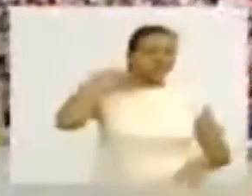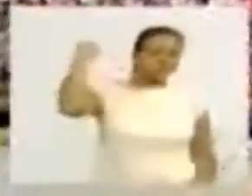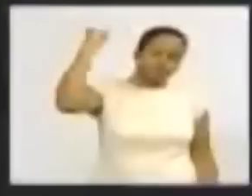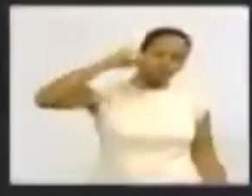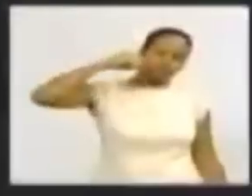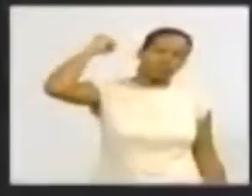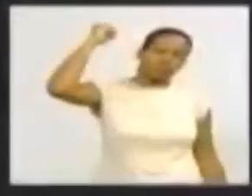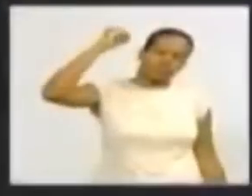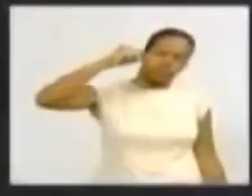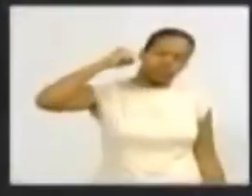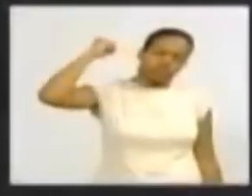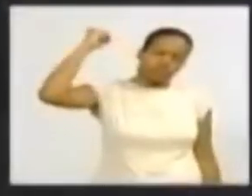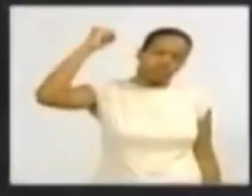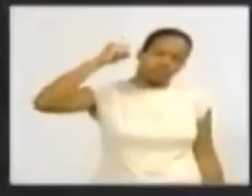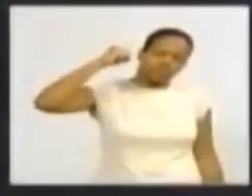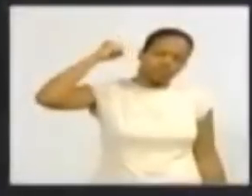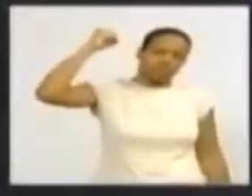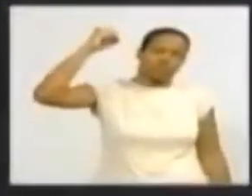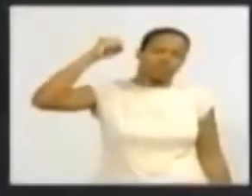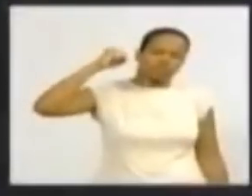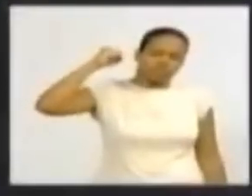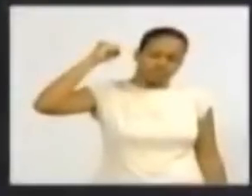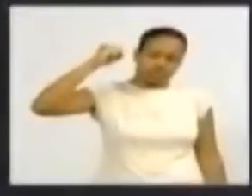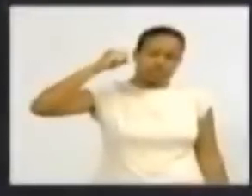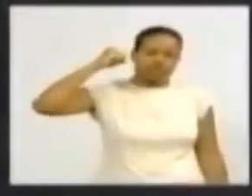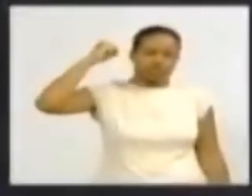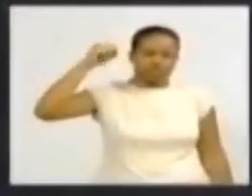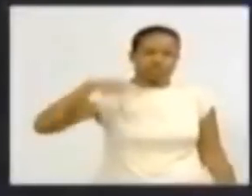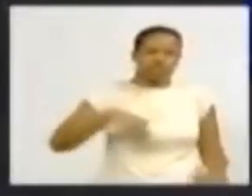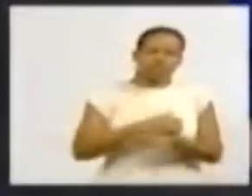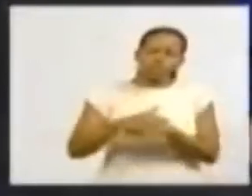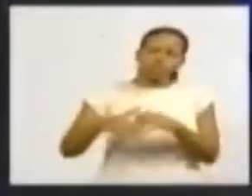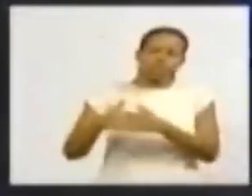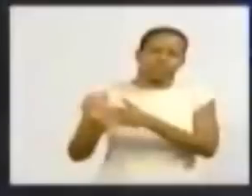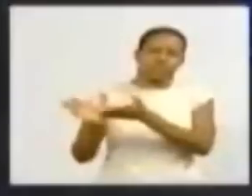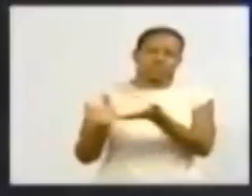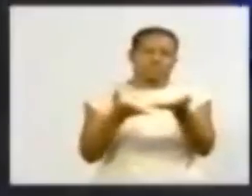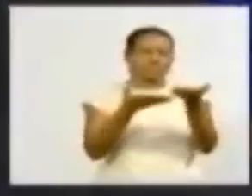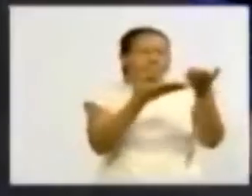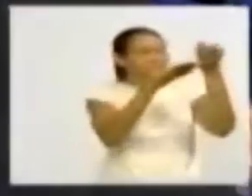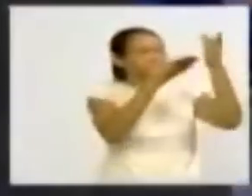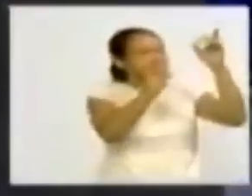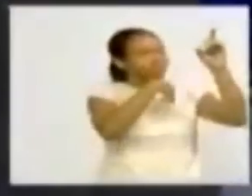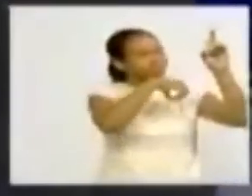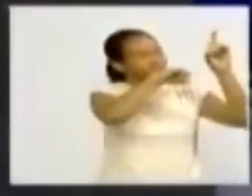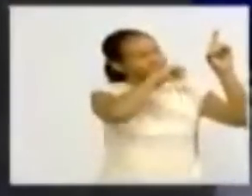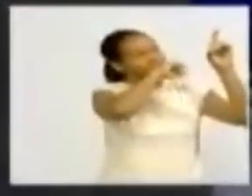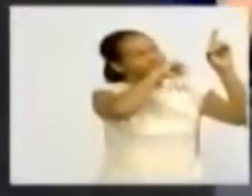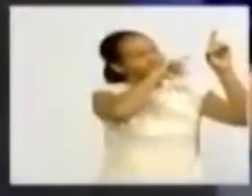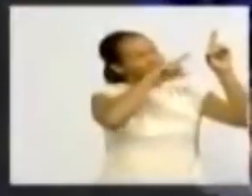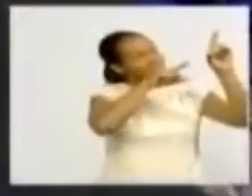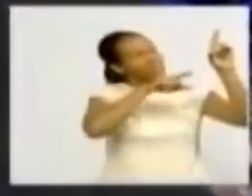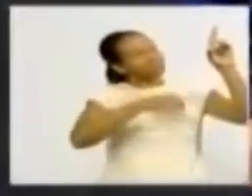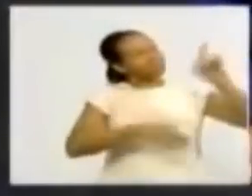Gente, sem fotografia, sentados agora, por favor. Isso. Tudo é do